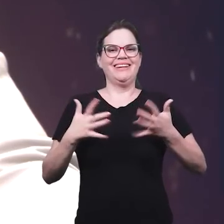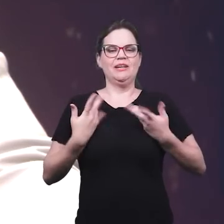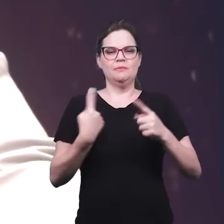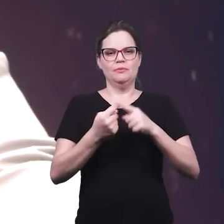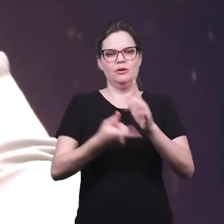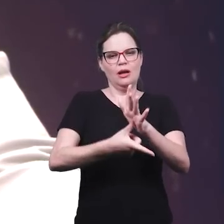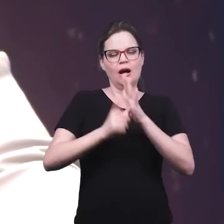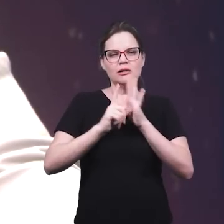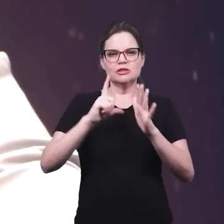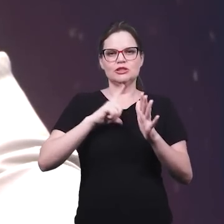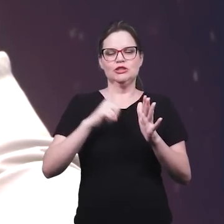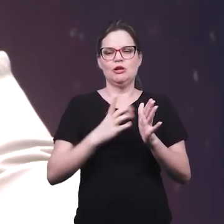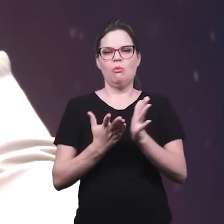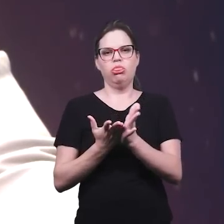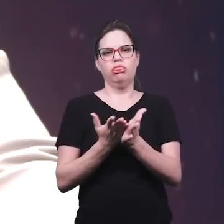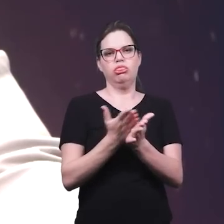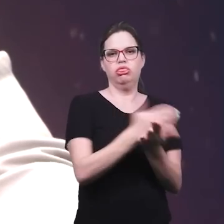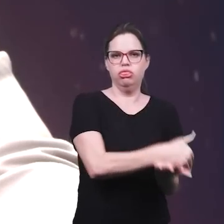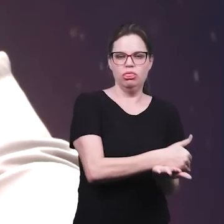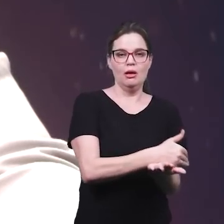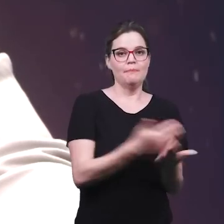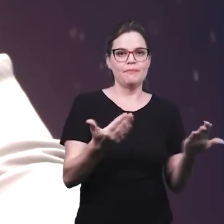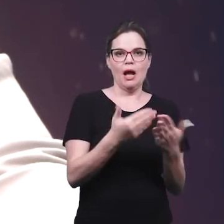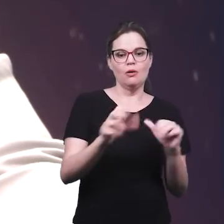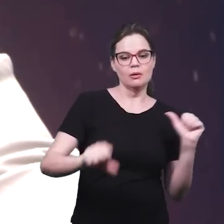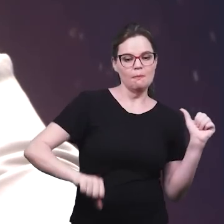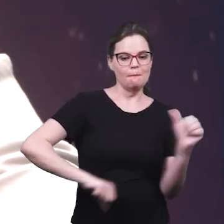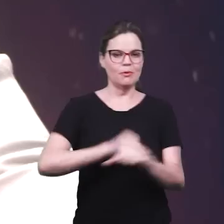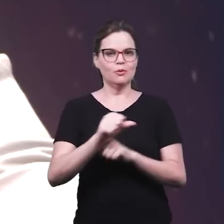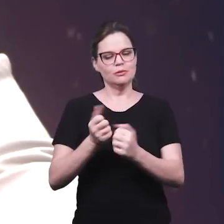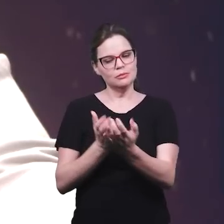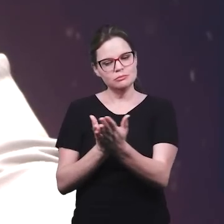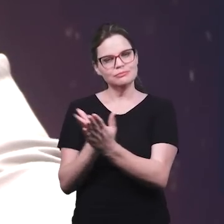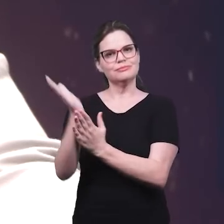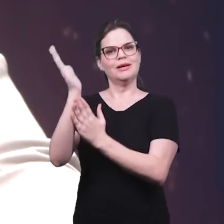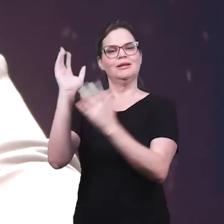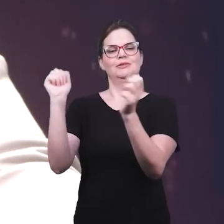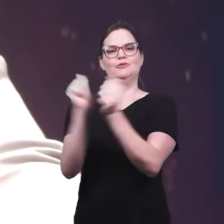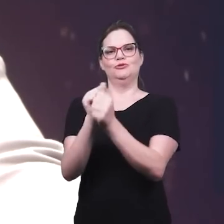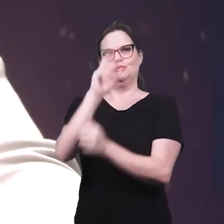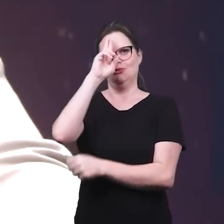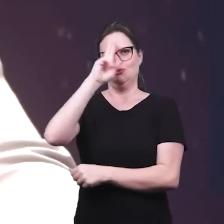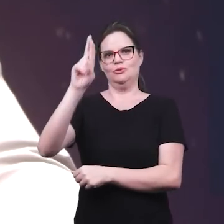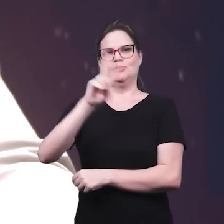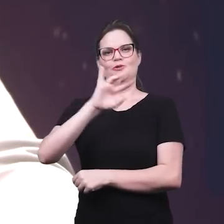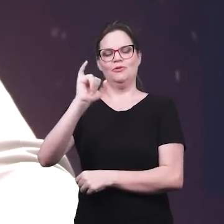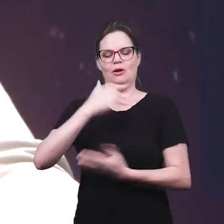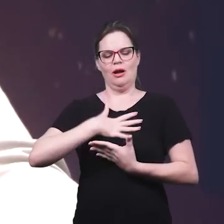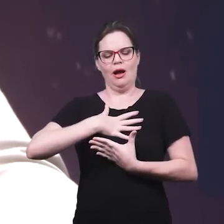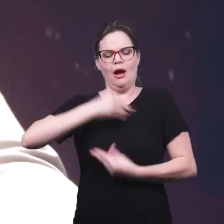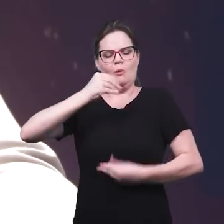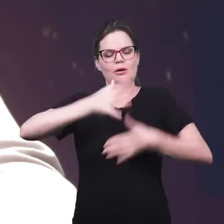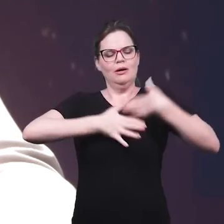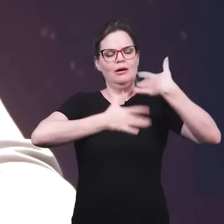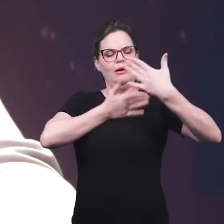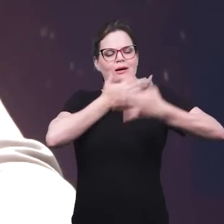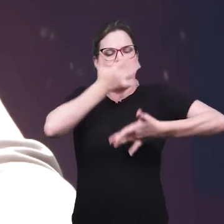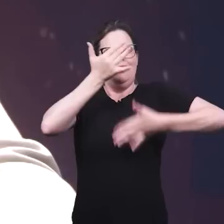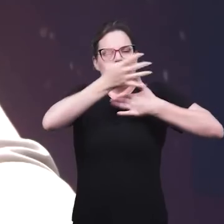vai agora caminhar para a vida eterna com o Senhor. Ela vai embriagar nossa alma daquilo que é a presença do Espírito